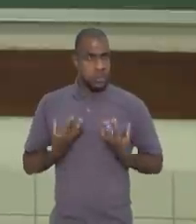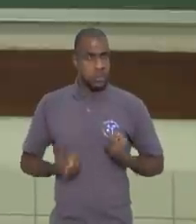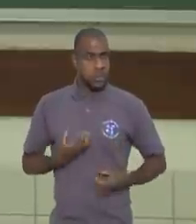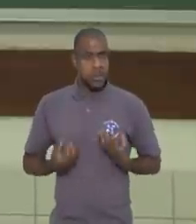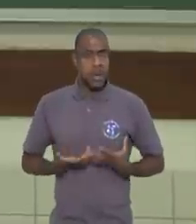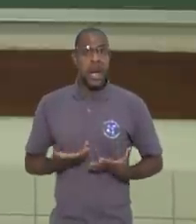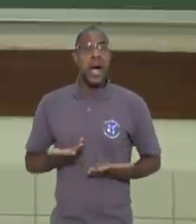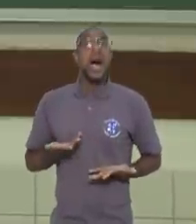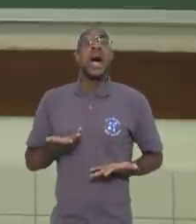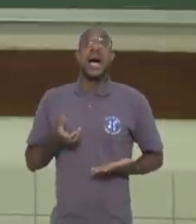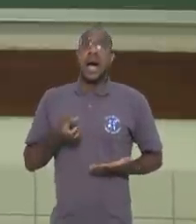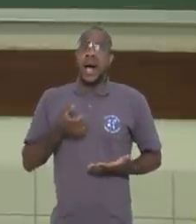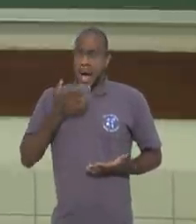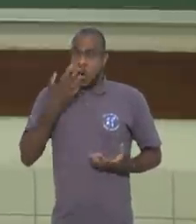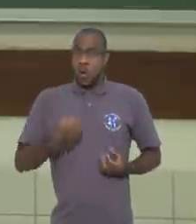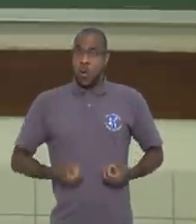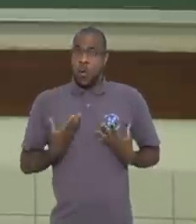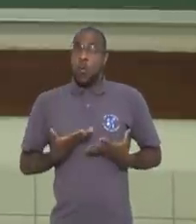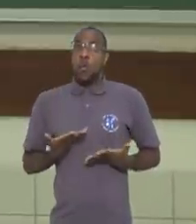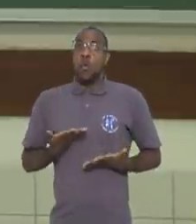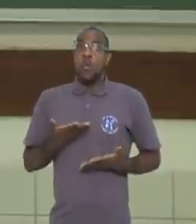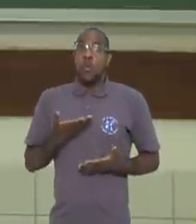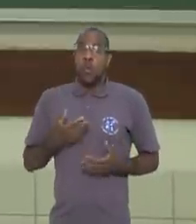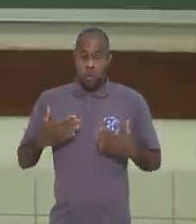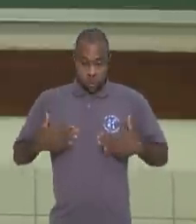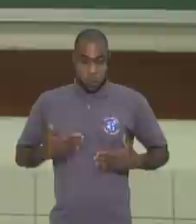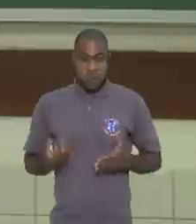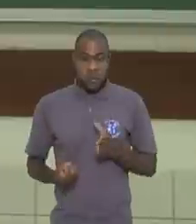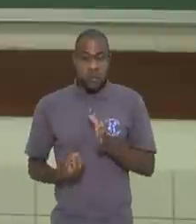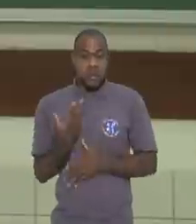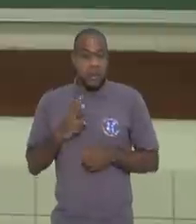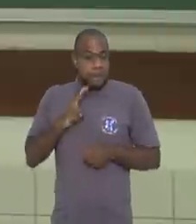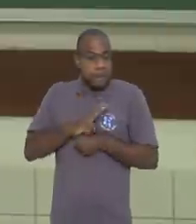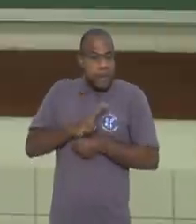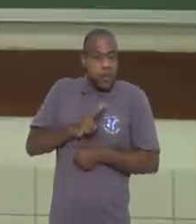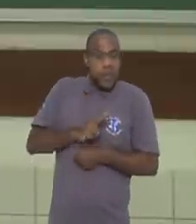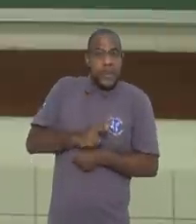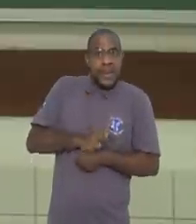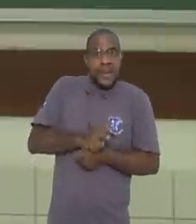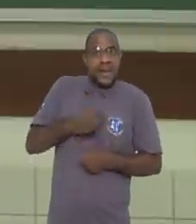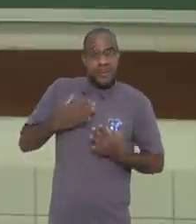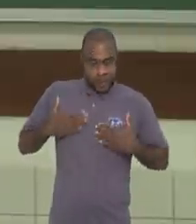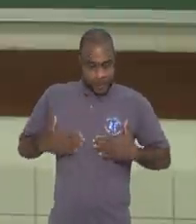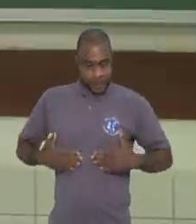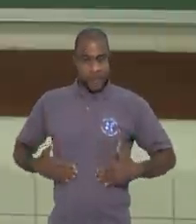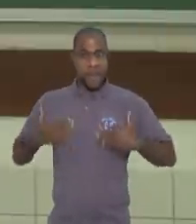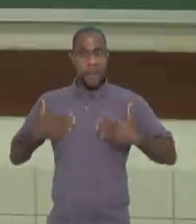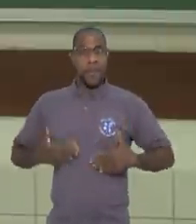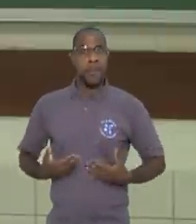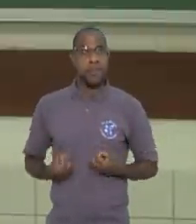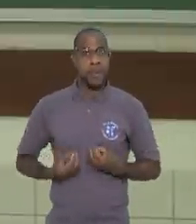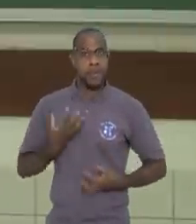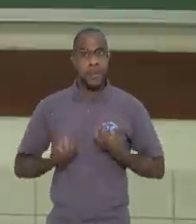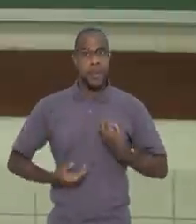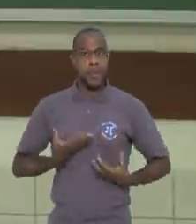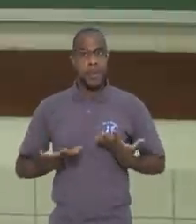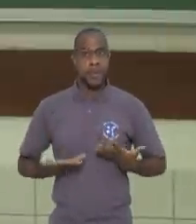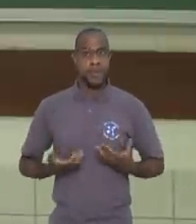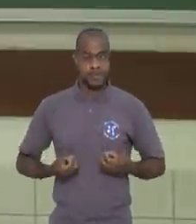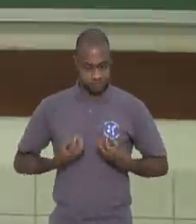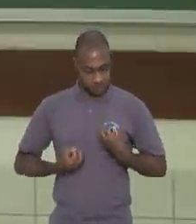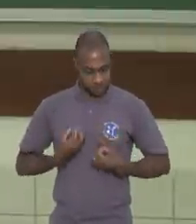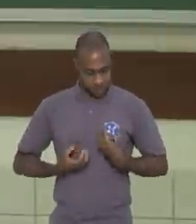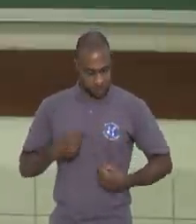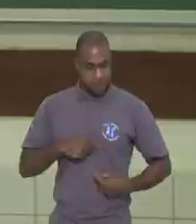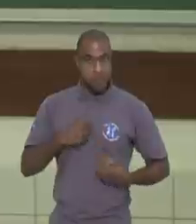tiver contato de verdade com a doença, ela já vai ter a receita. Por quê? Porque ela também vai produzir células de memória. Vocês já estudaram isso lá no segundo ano, né?